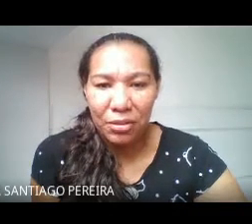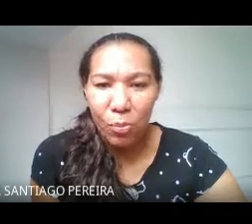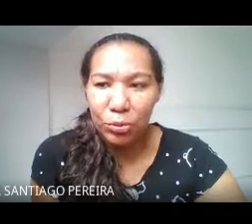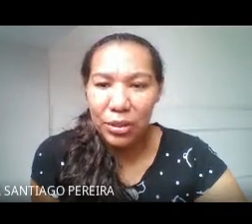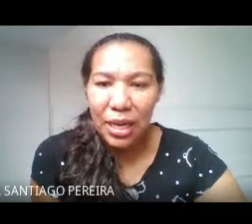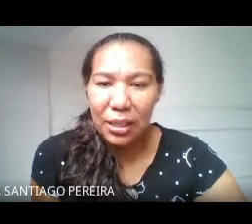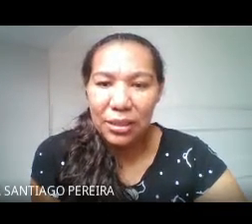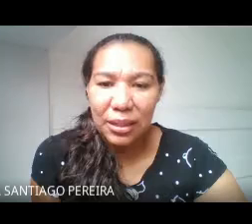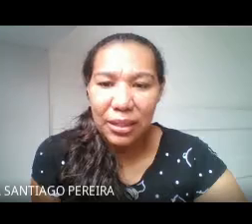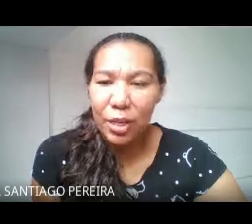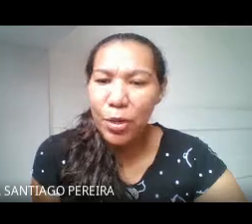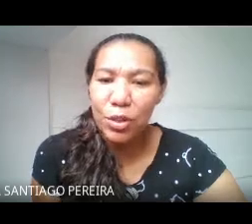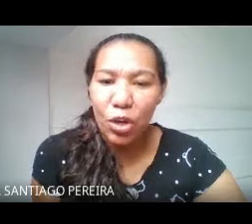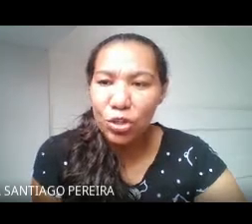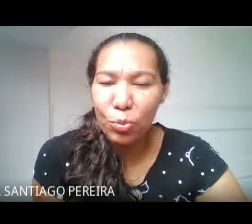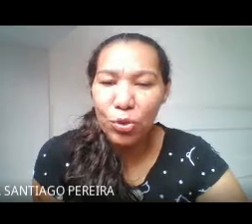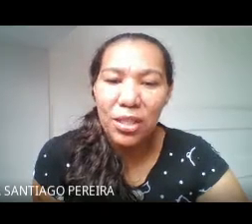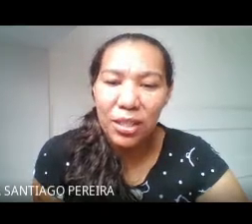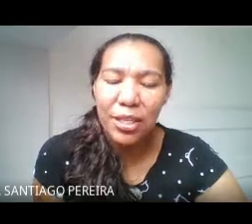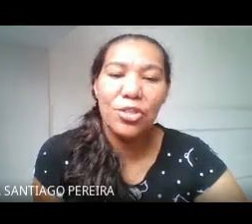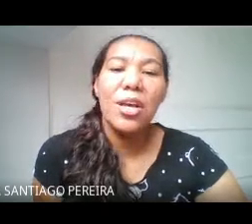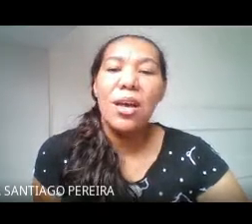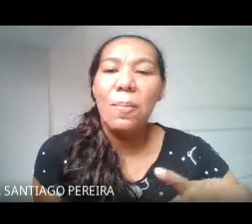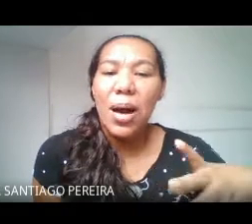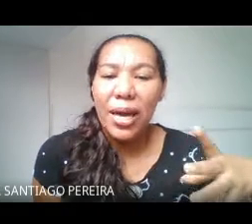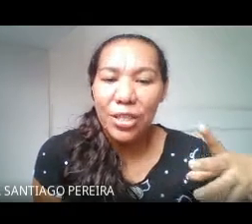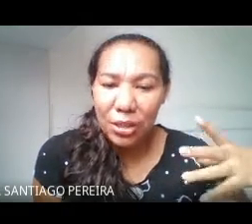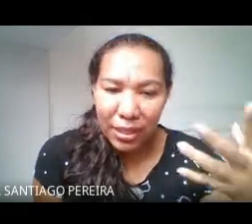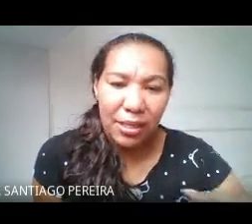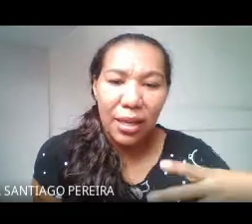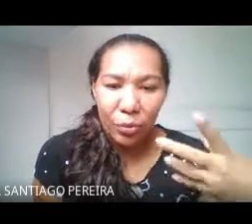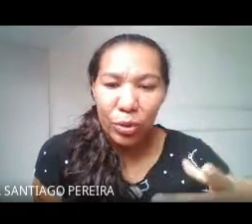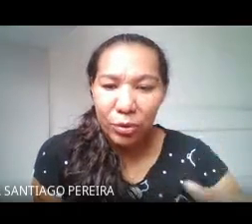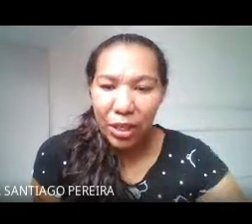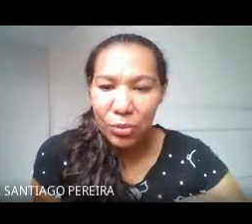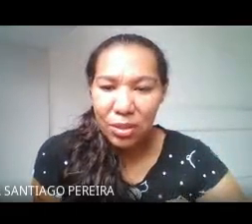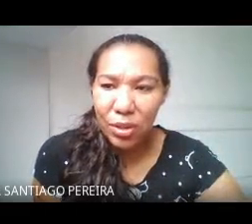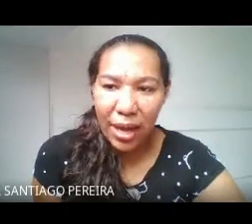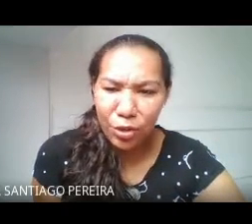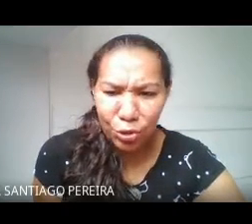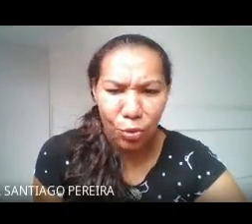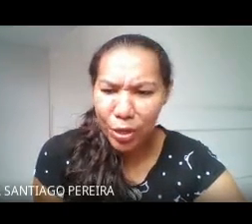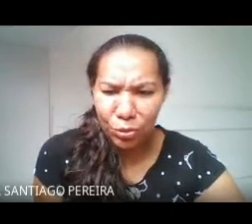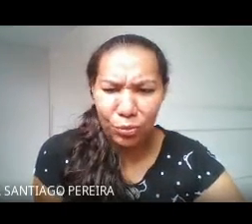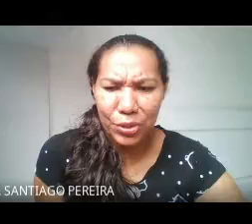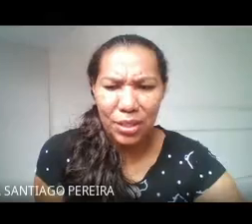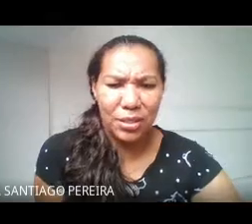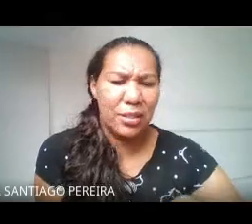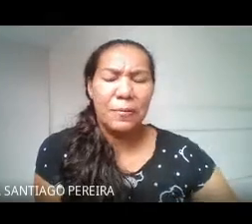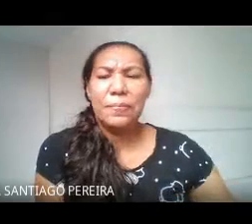show. Quem tiver a oportunidade, leia, mesmo que não goste muito de inglês. Mas leia o livro traduzido, que é show, é